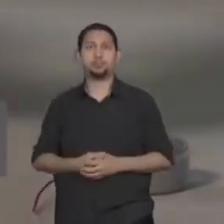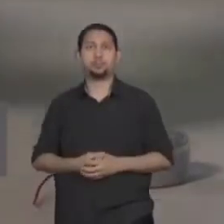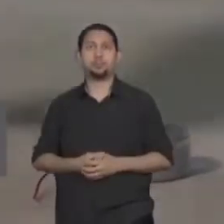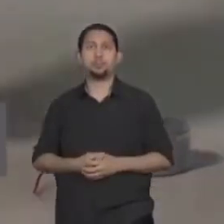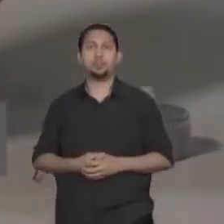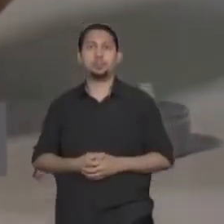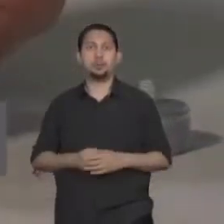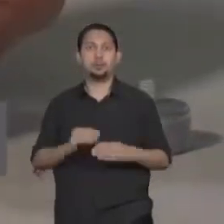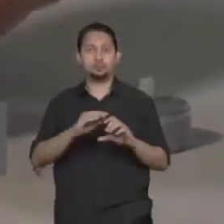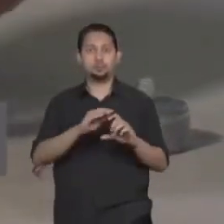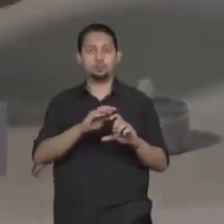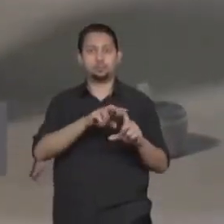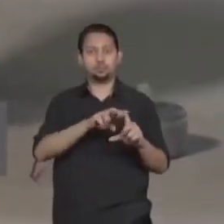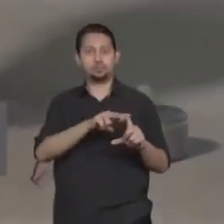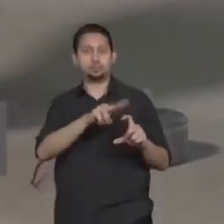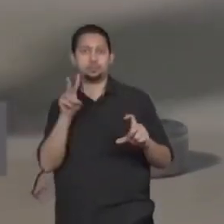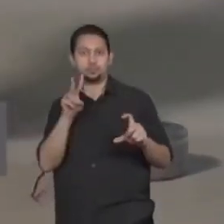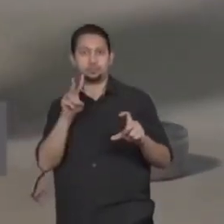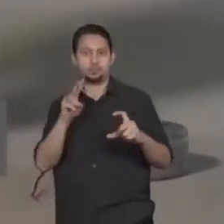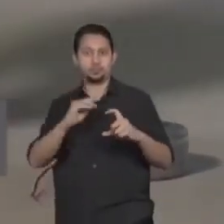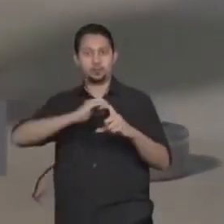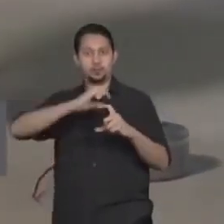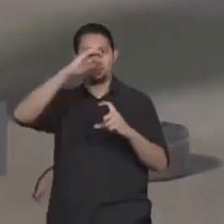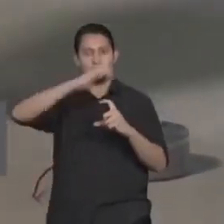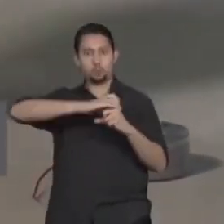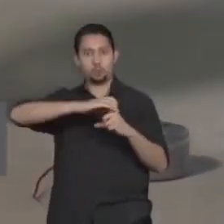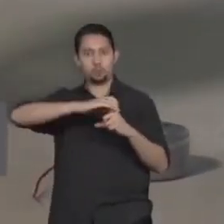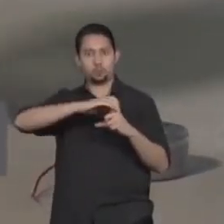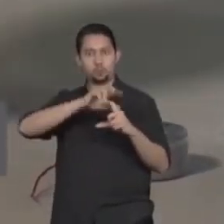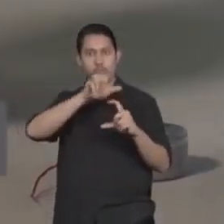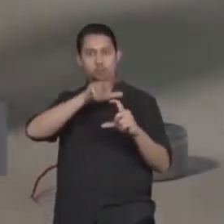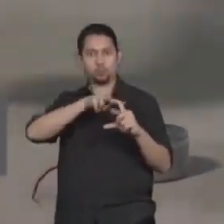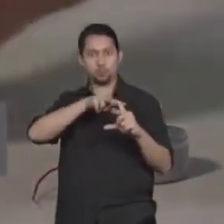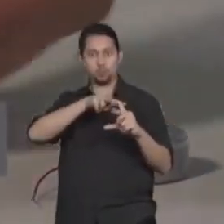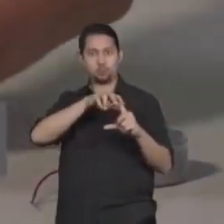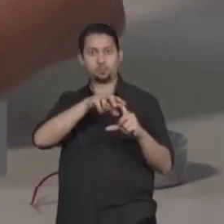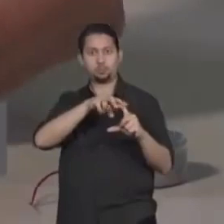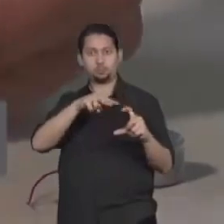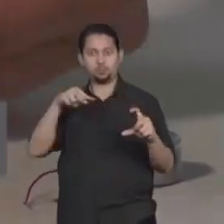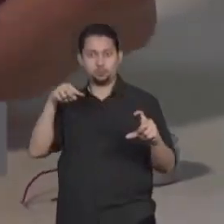Eu coloco o conector na bateria.